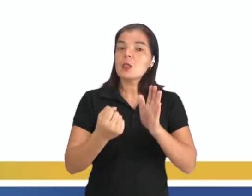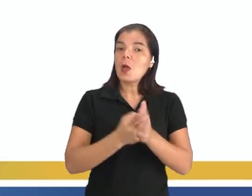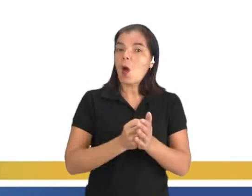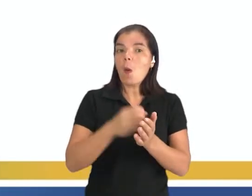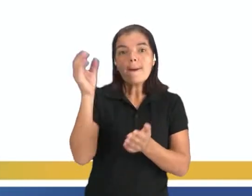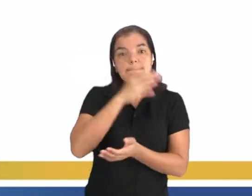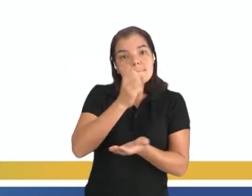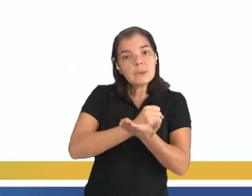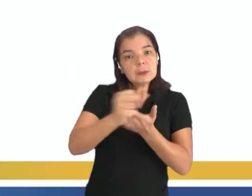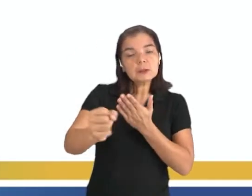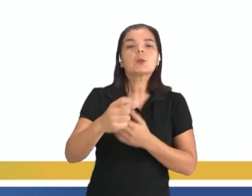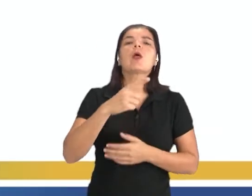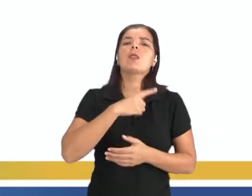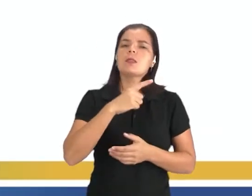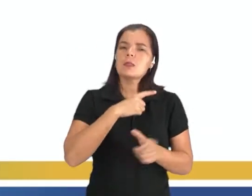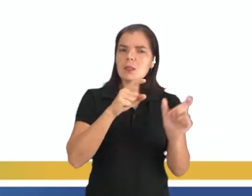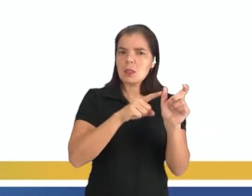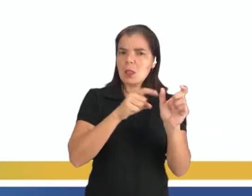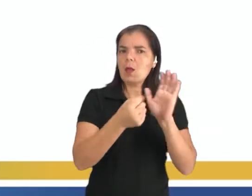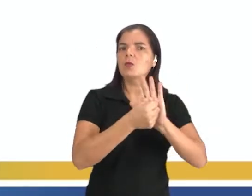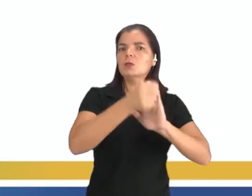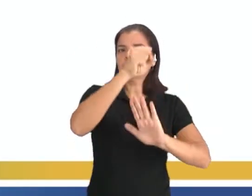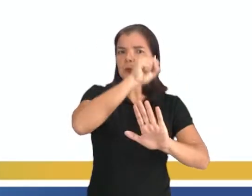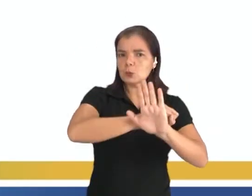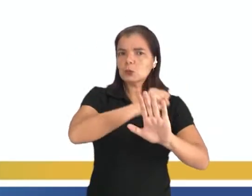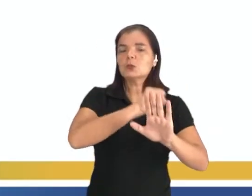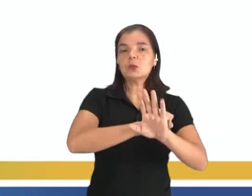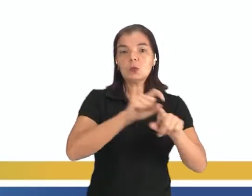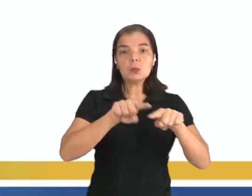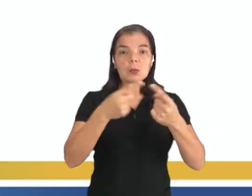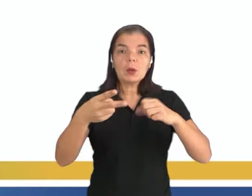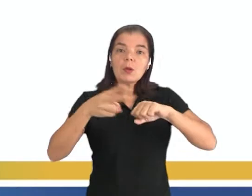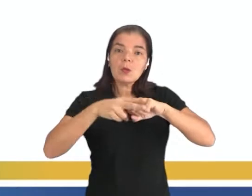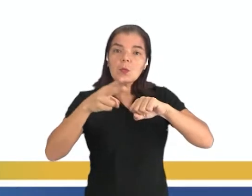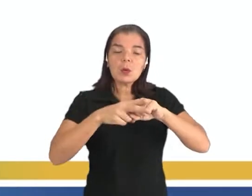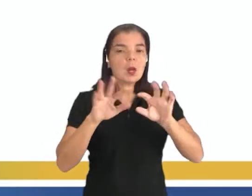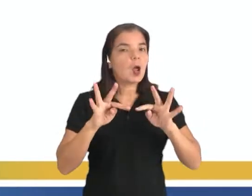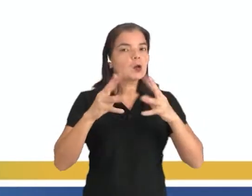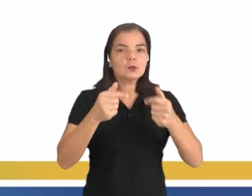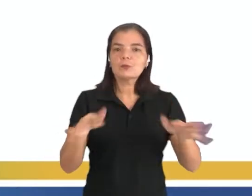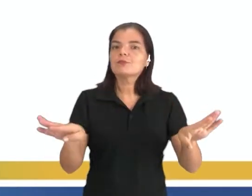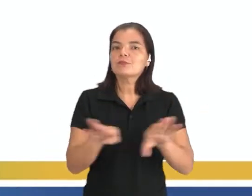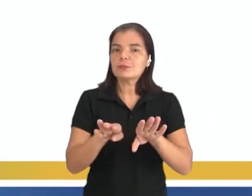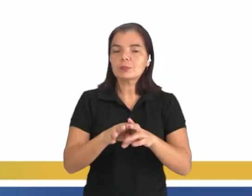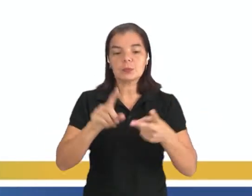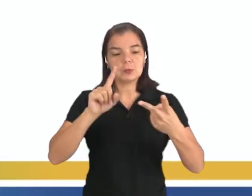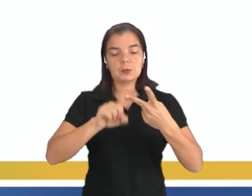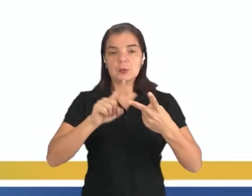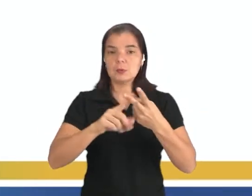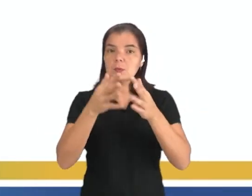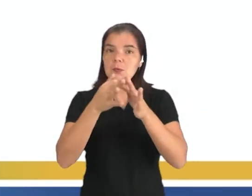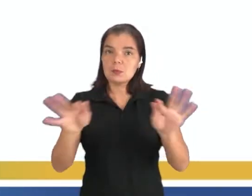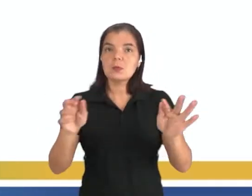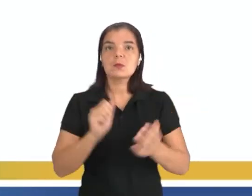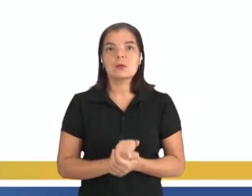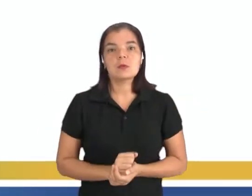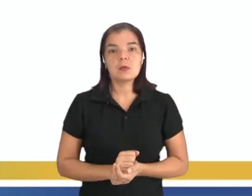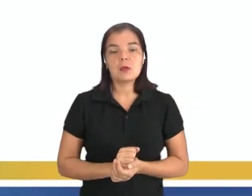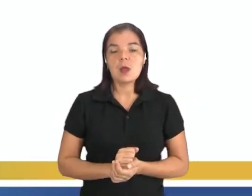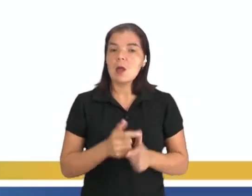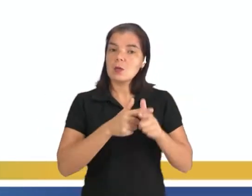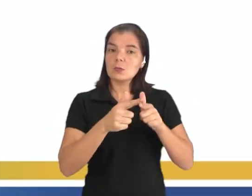tenho o sujeito, eu tenho a forma verbal, Então, semanticamente está completa. Na segunda parte, ele diz: